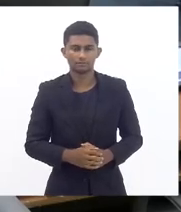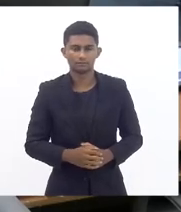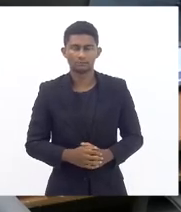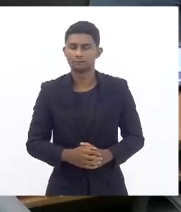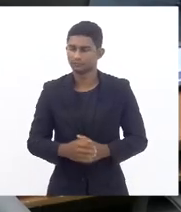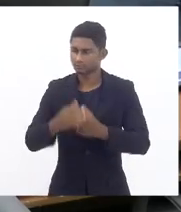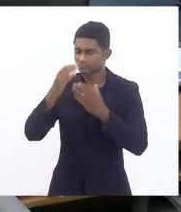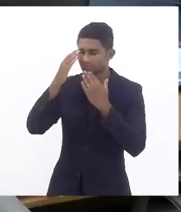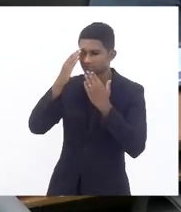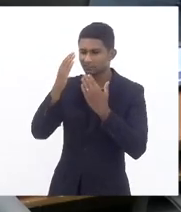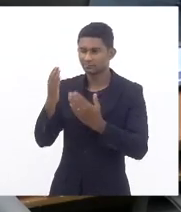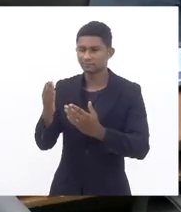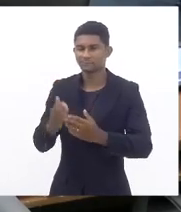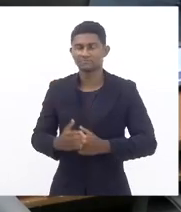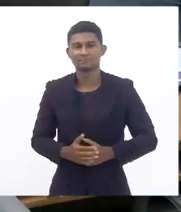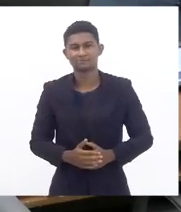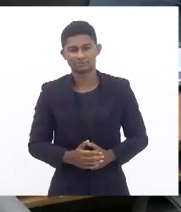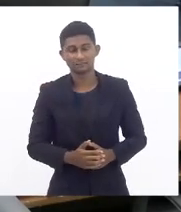Obrigado, deputada Tia Ju.